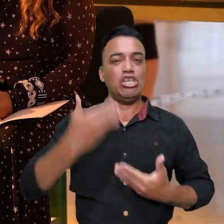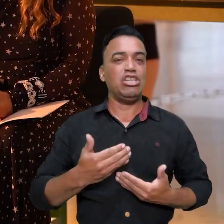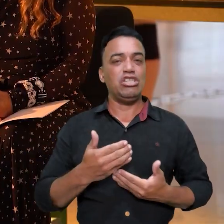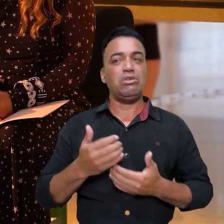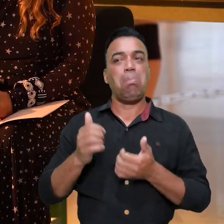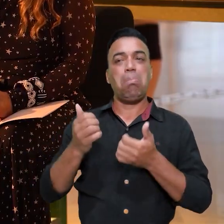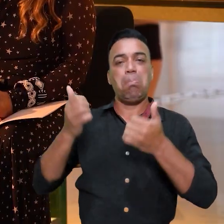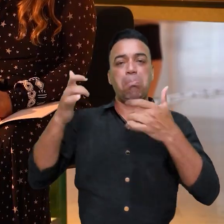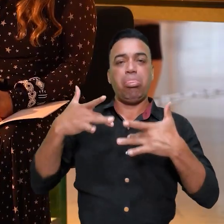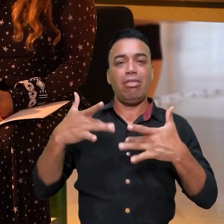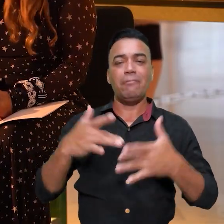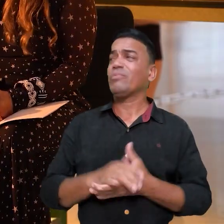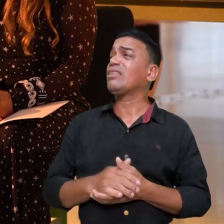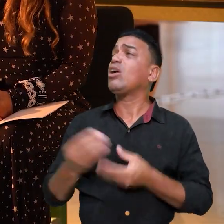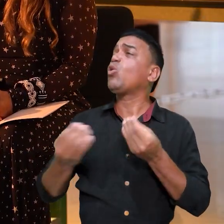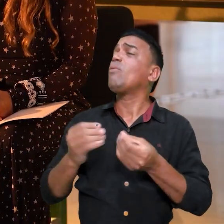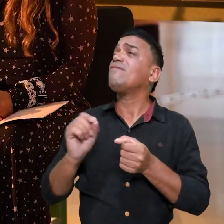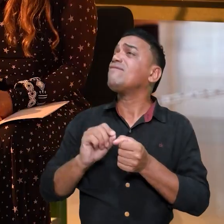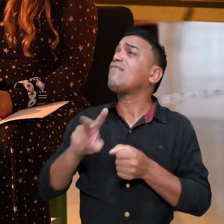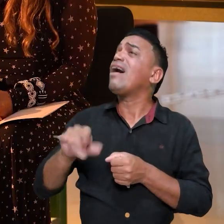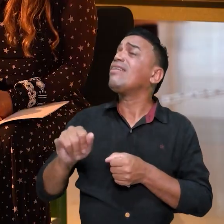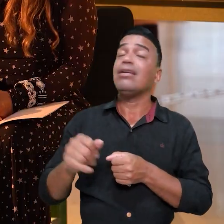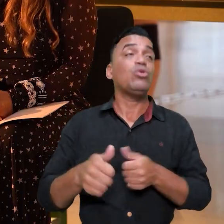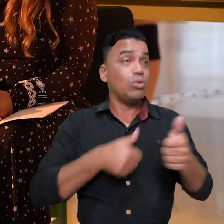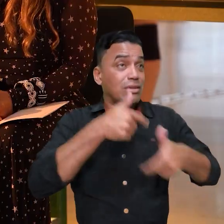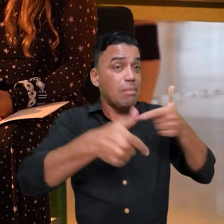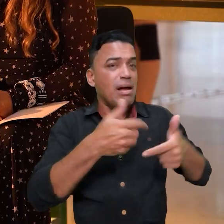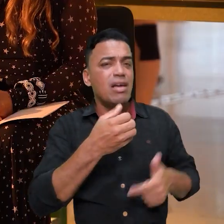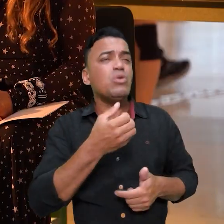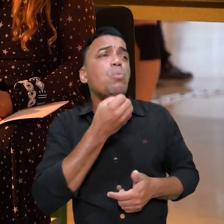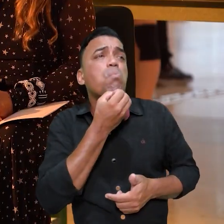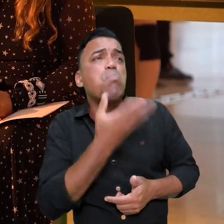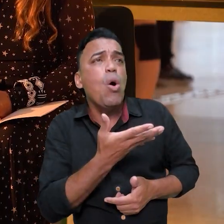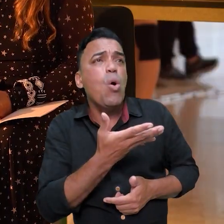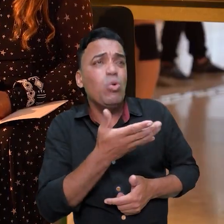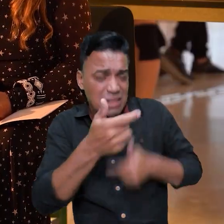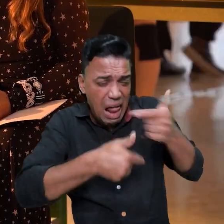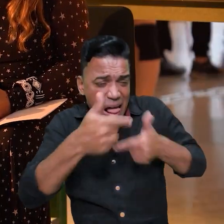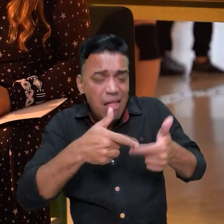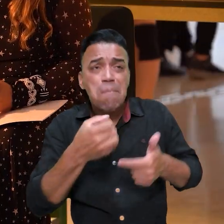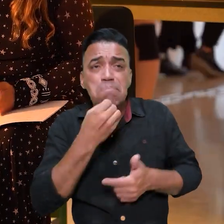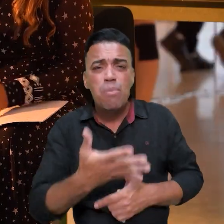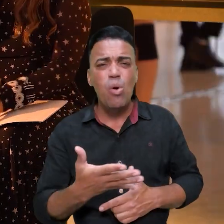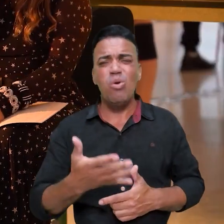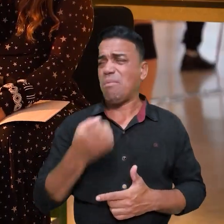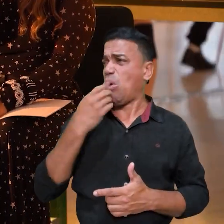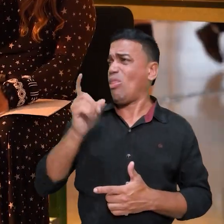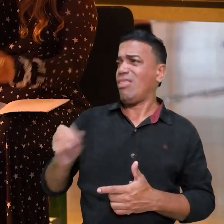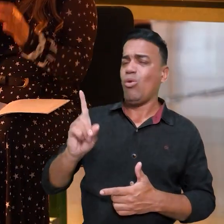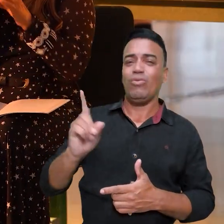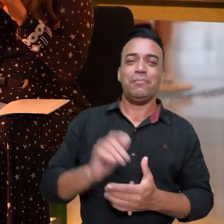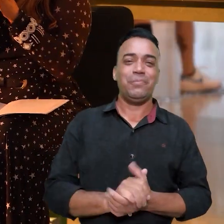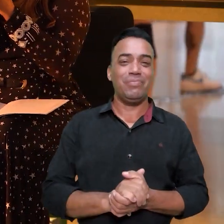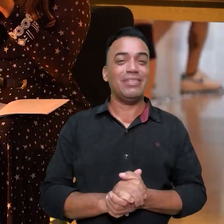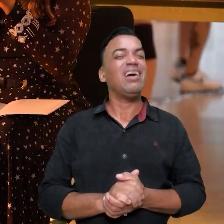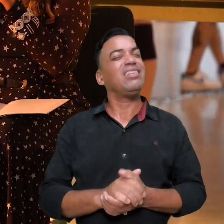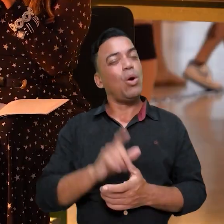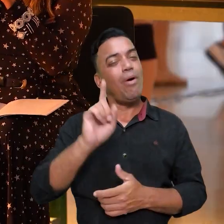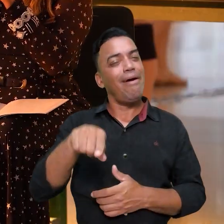assim, e aí, como é que você vai? Pô, estou trabalhando muito, pô, que bom. Não, que bom nada. Que bom. Não é bom, não. Mas isso é